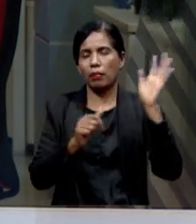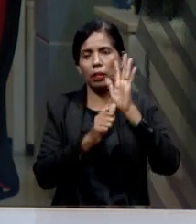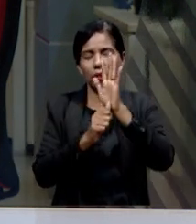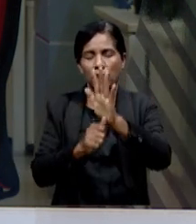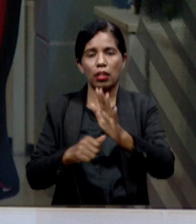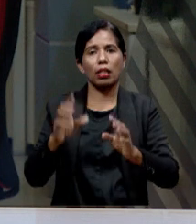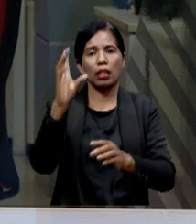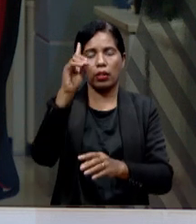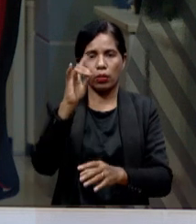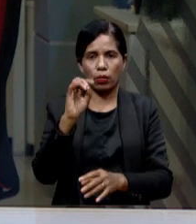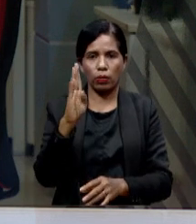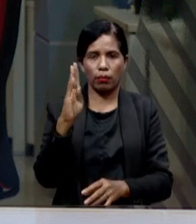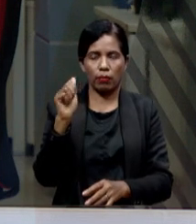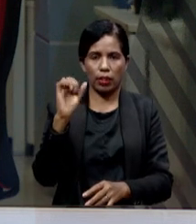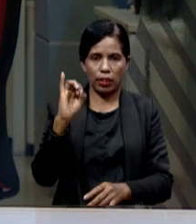Dubai.